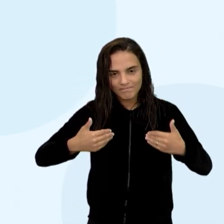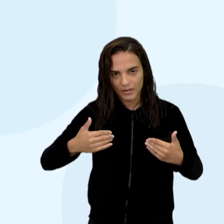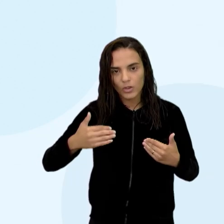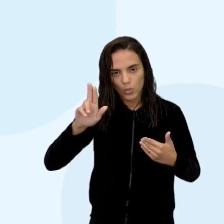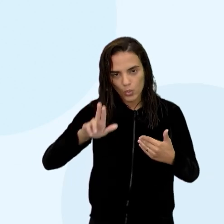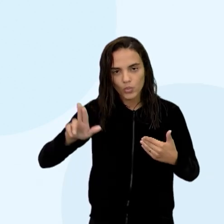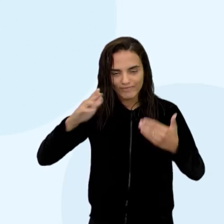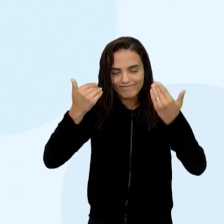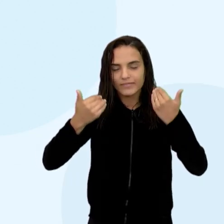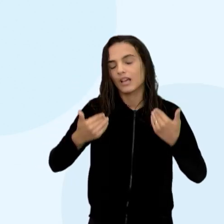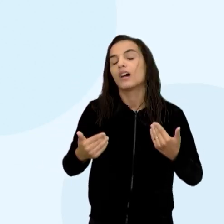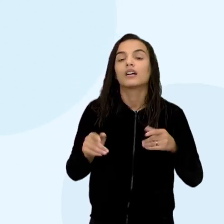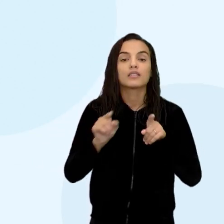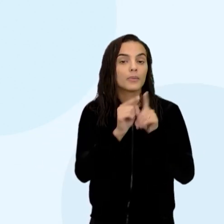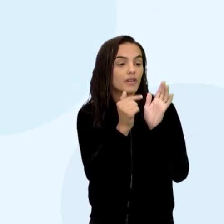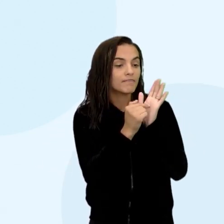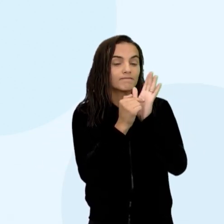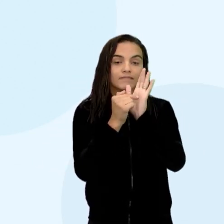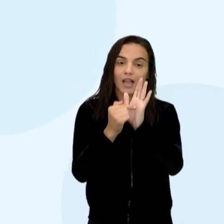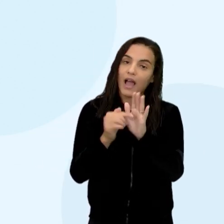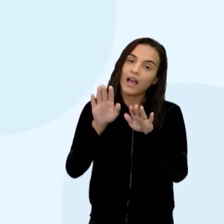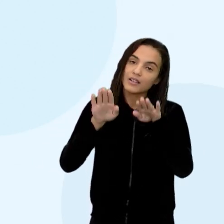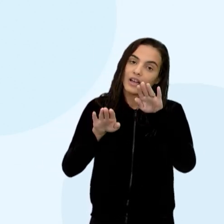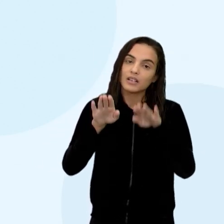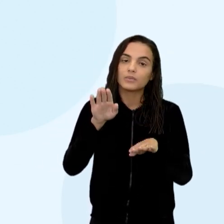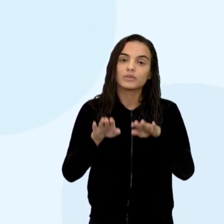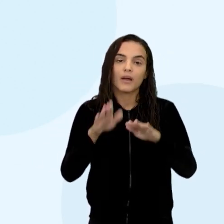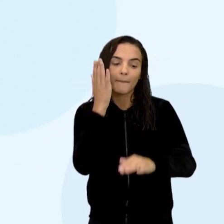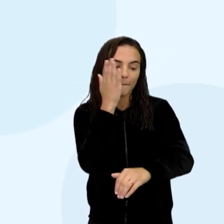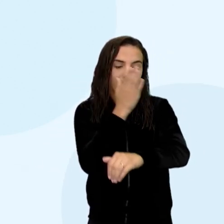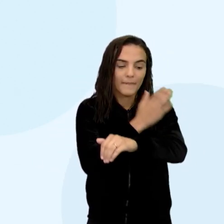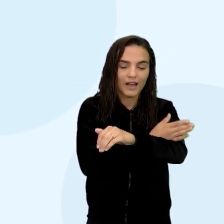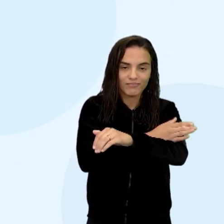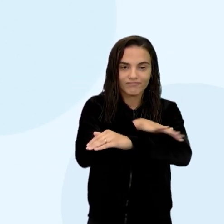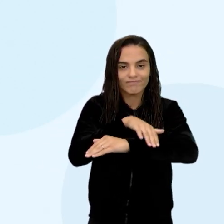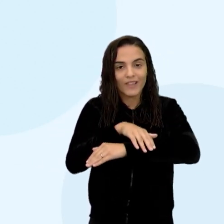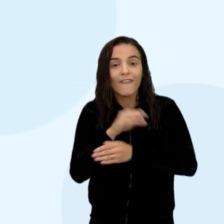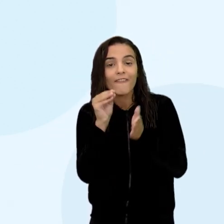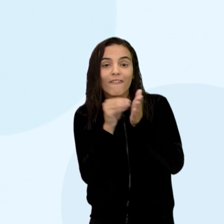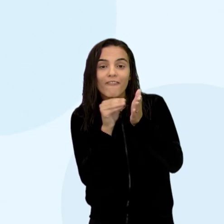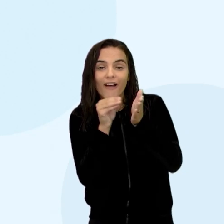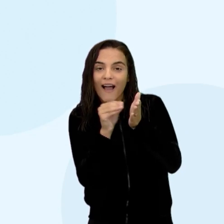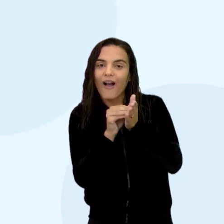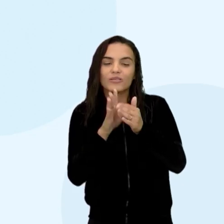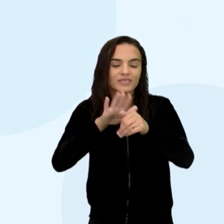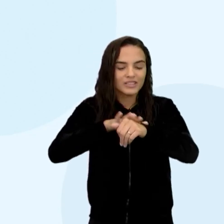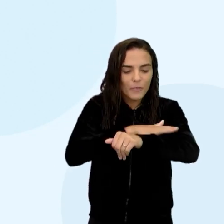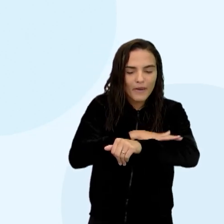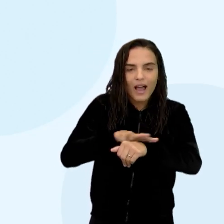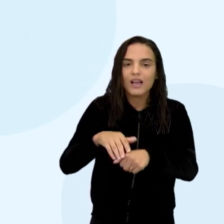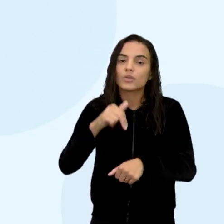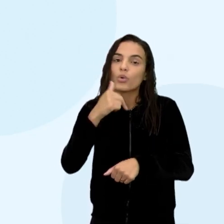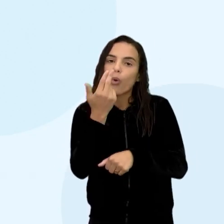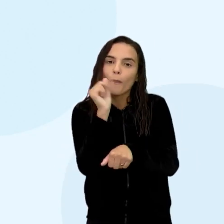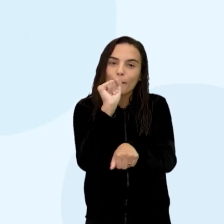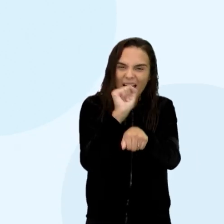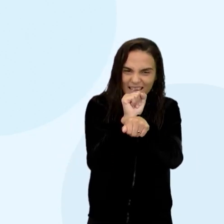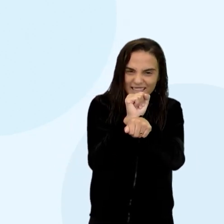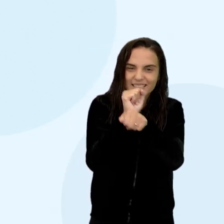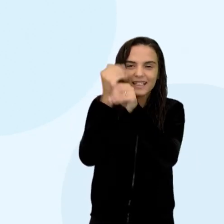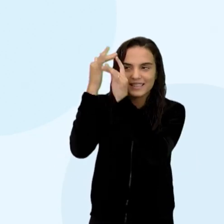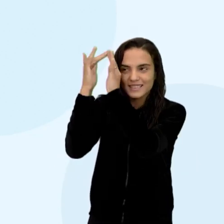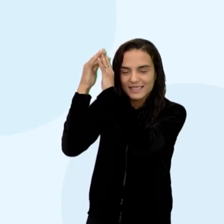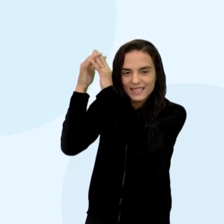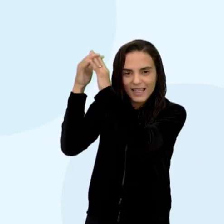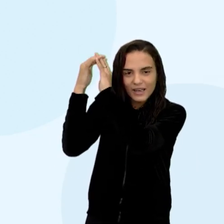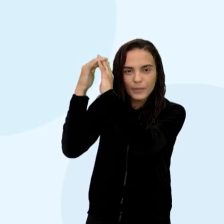física, apresentando sob forma de amputação, ou a ausência de um membro, paralisia cerebral, membros